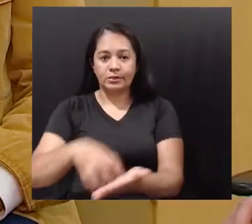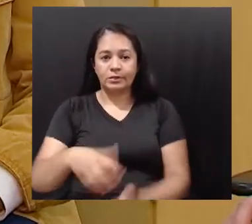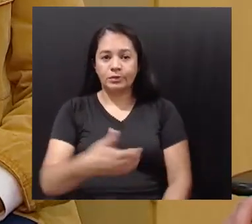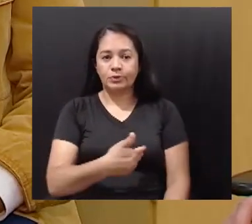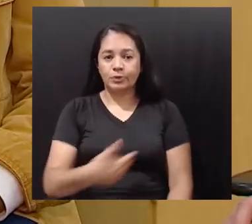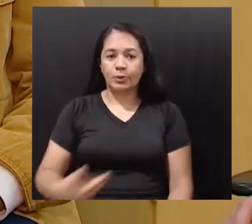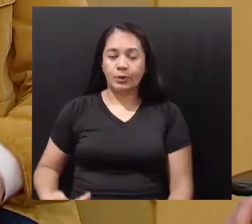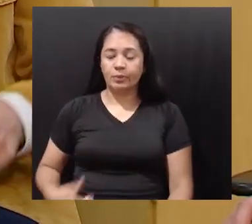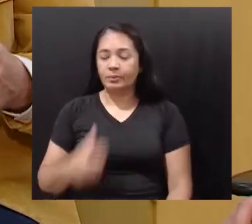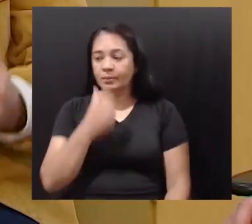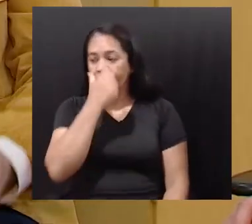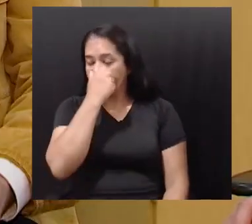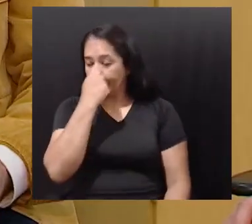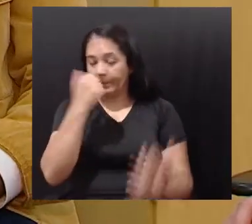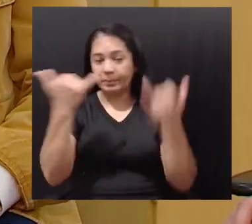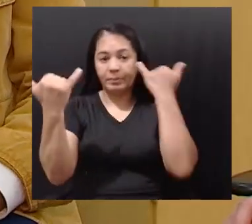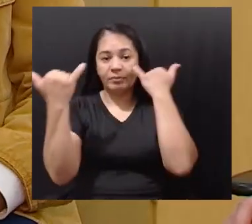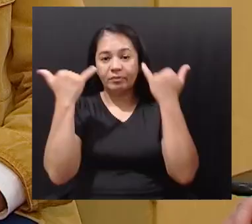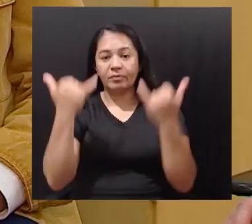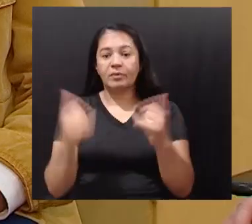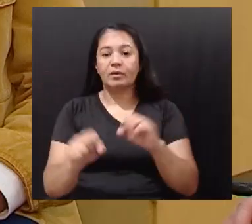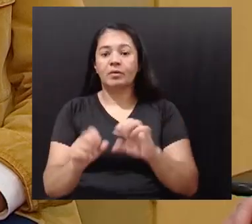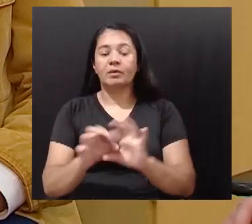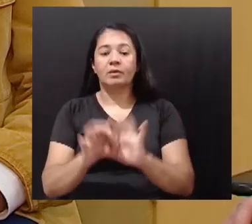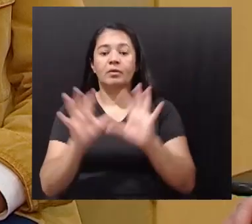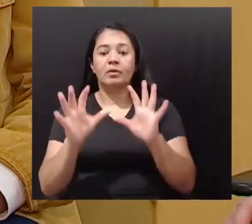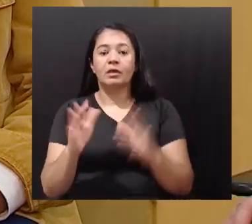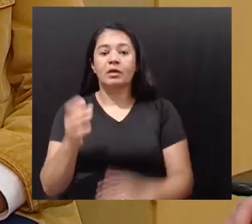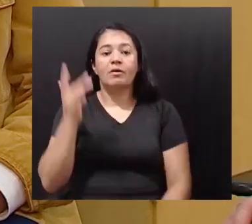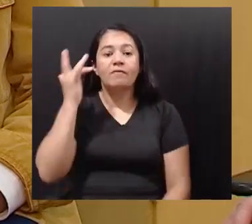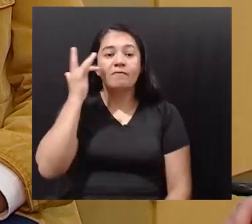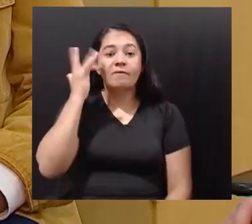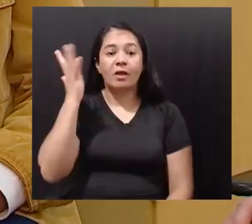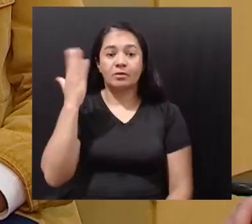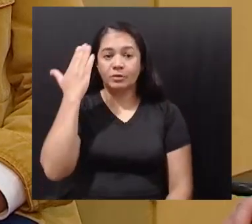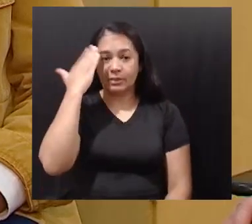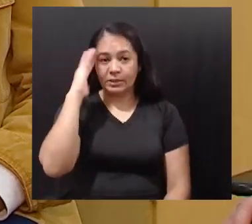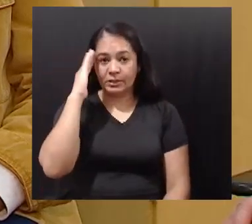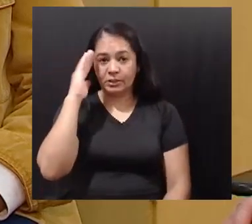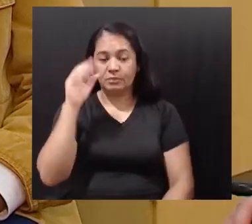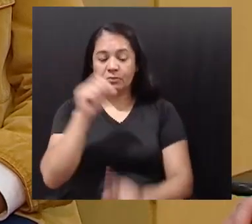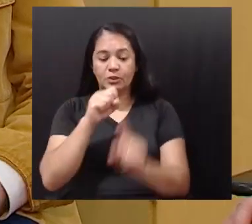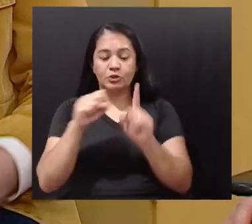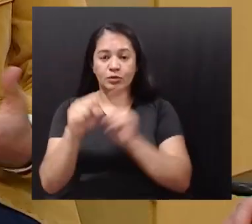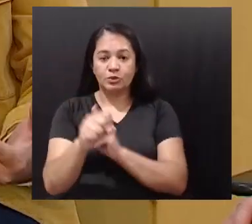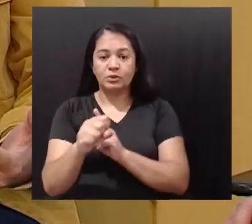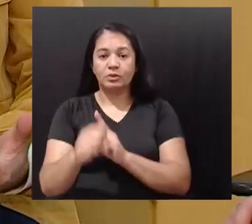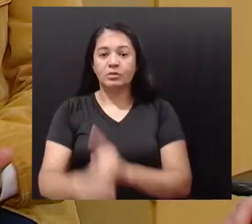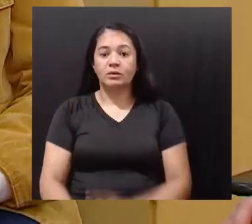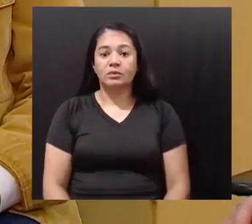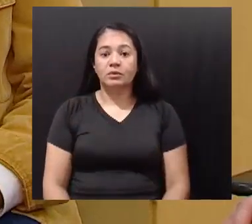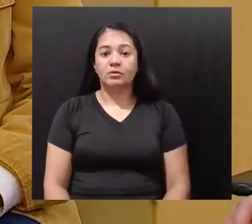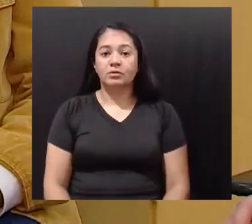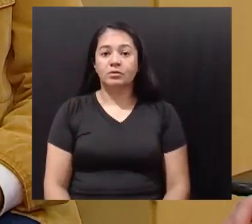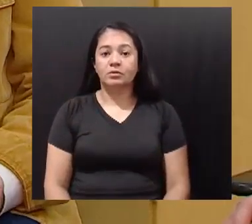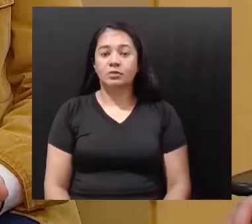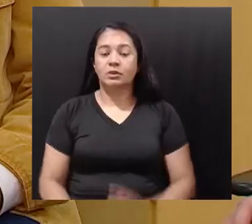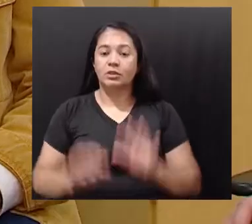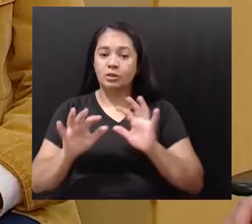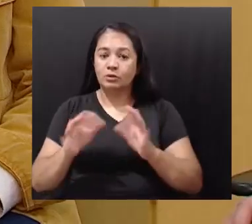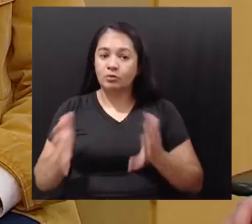disponível, de fácil entendimento para a sociedade ali no portal. Isso fomenta o controle